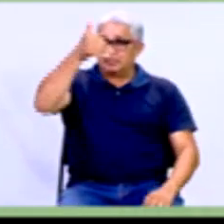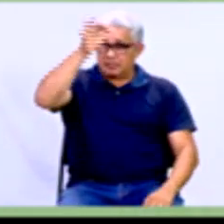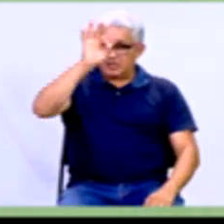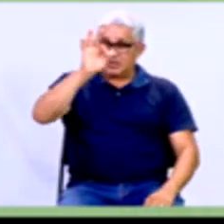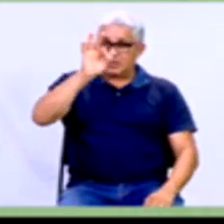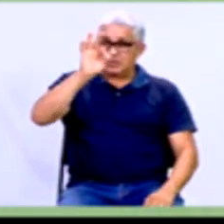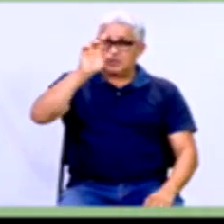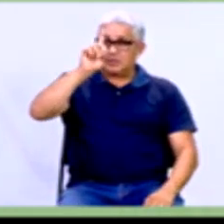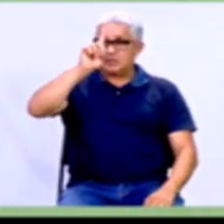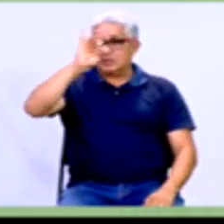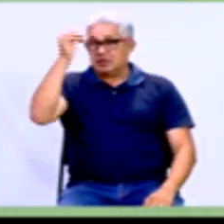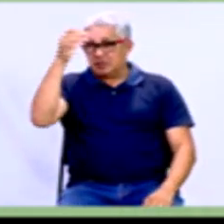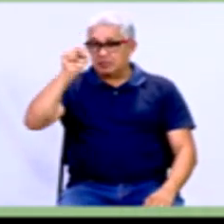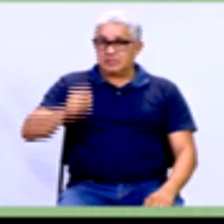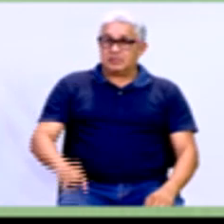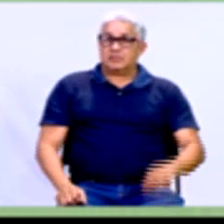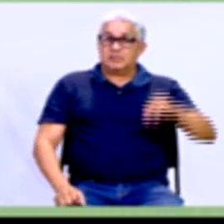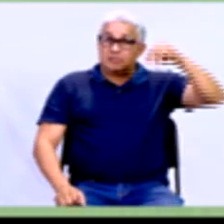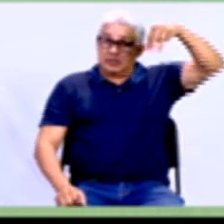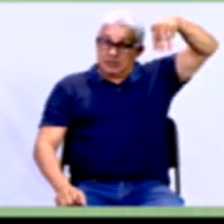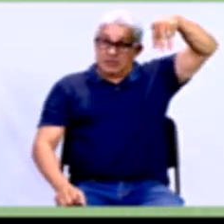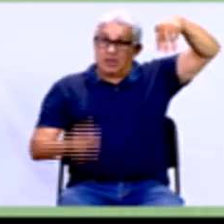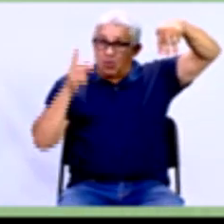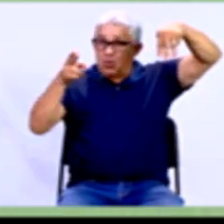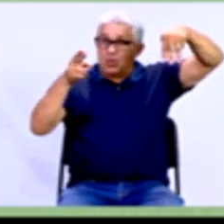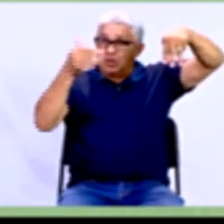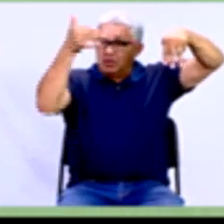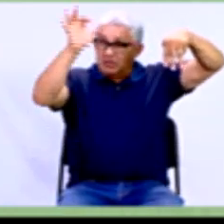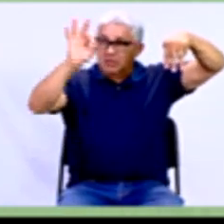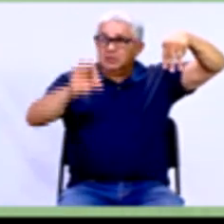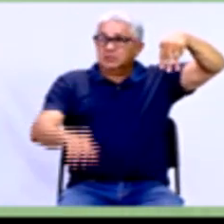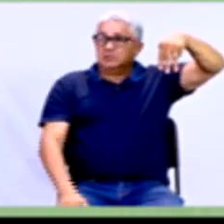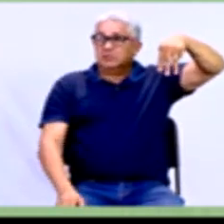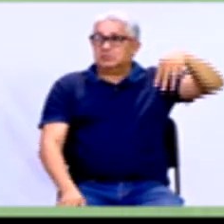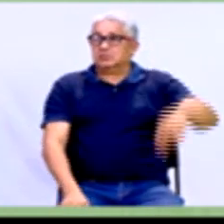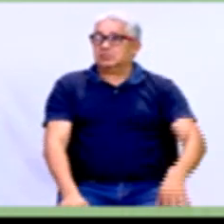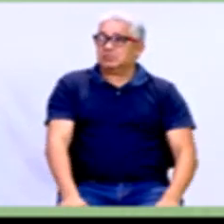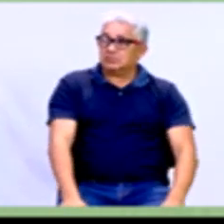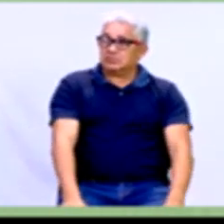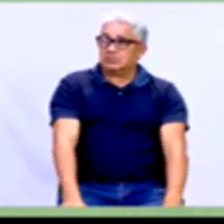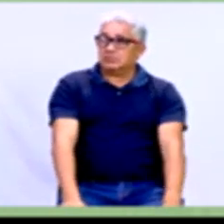N, né? A nossa amostra é 10. O nosso N é igual a 10.